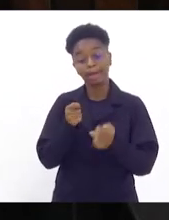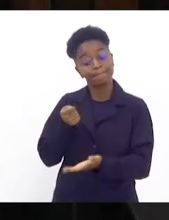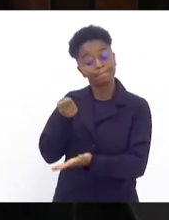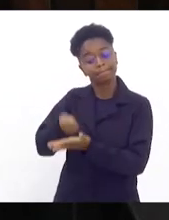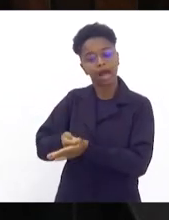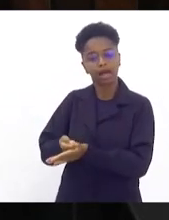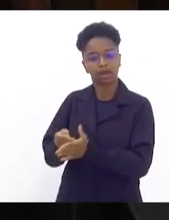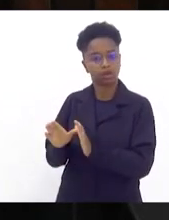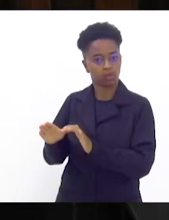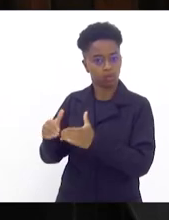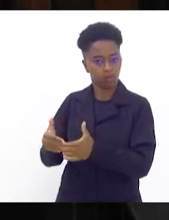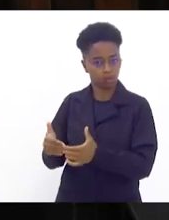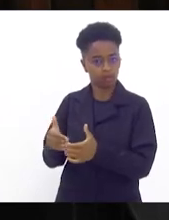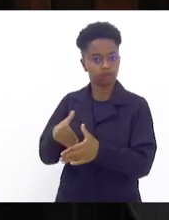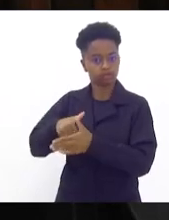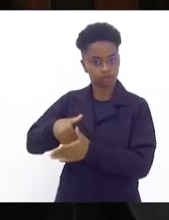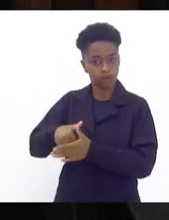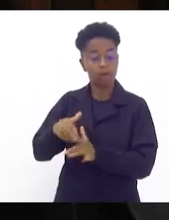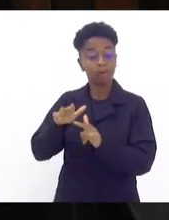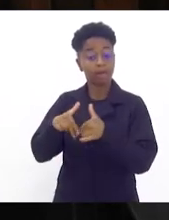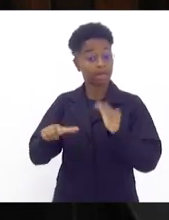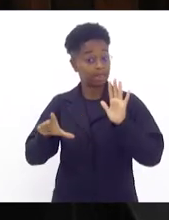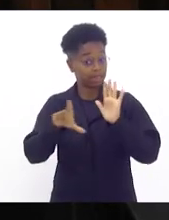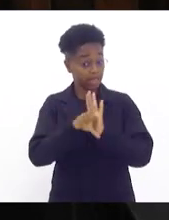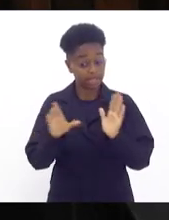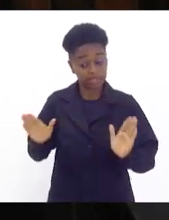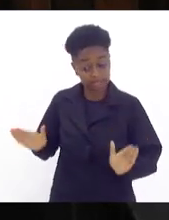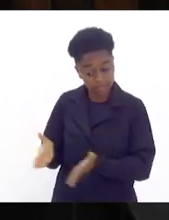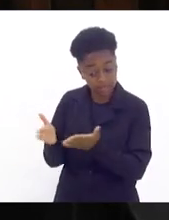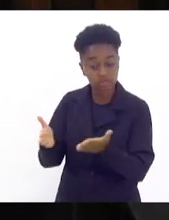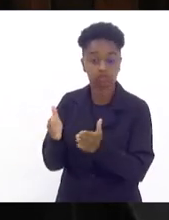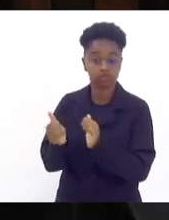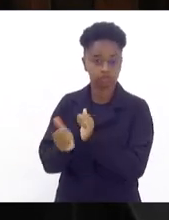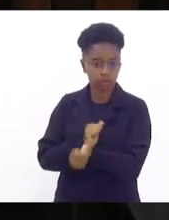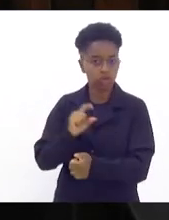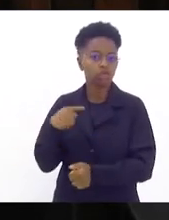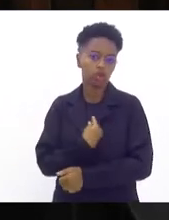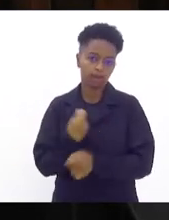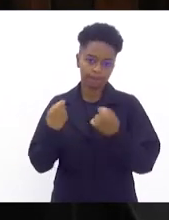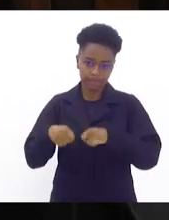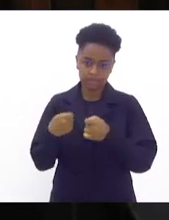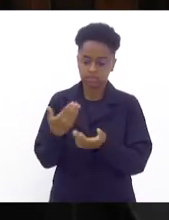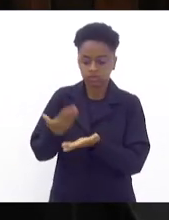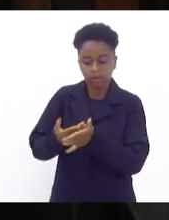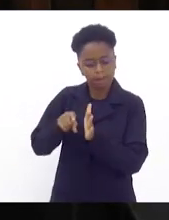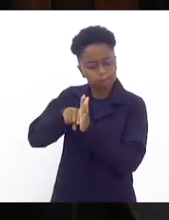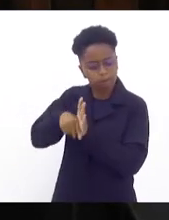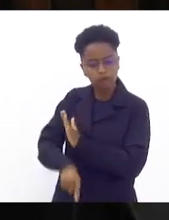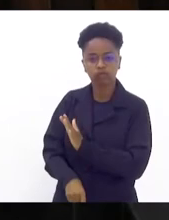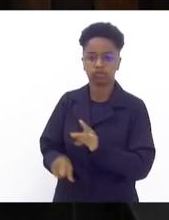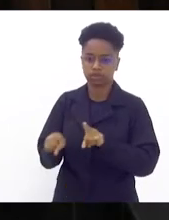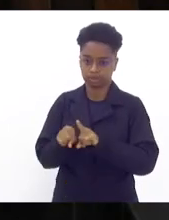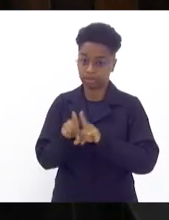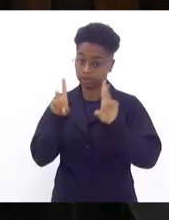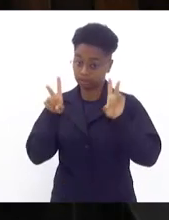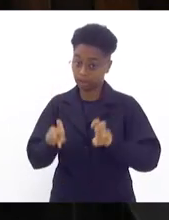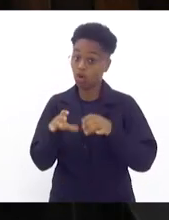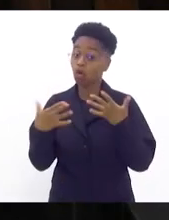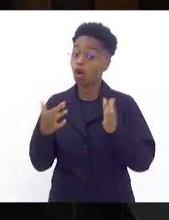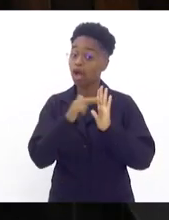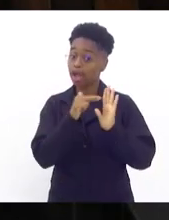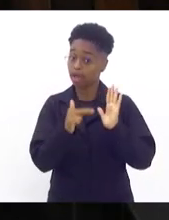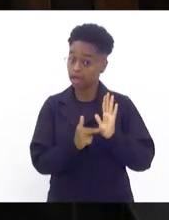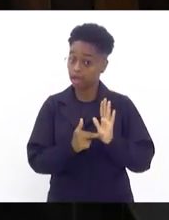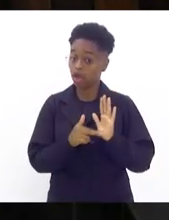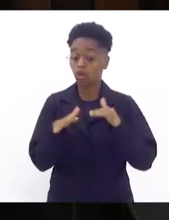clubes através de lei de incentivo ao esporte, que a gente tem que ir a fundo nessa matéria também. Quais critérios,